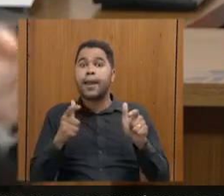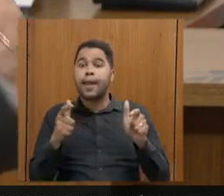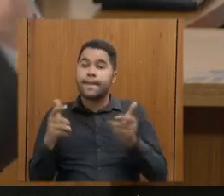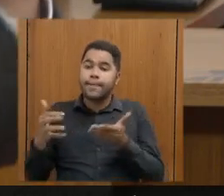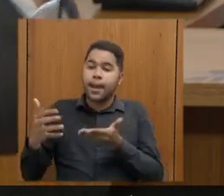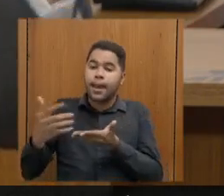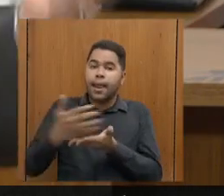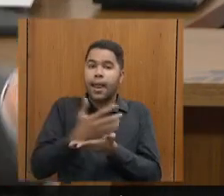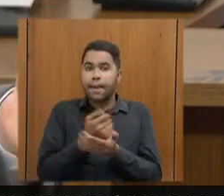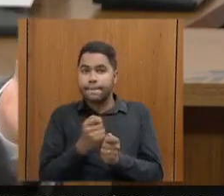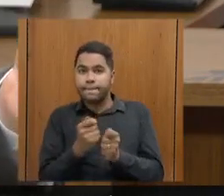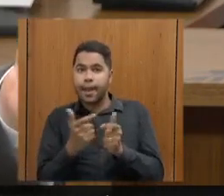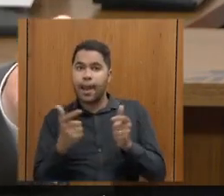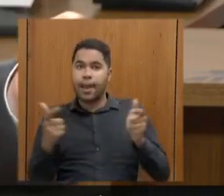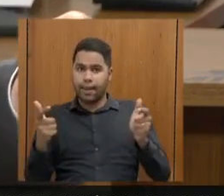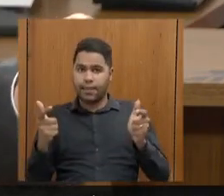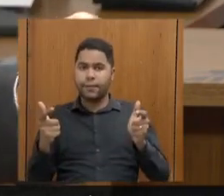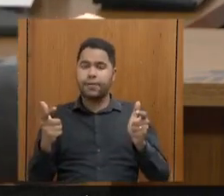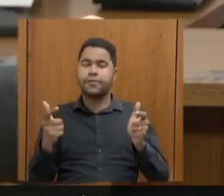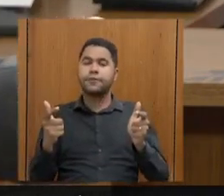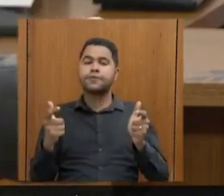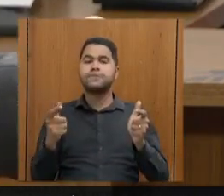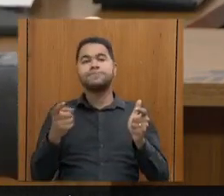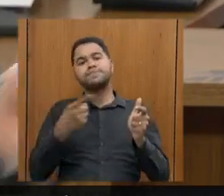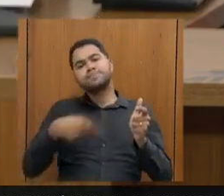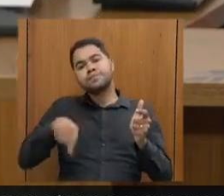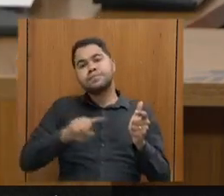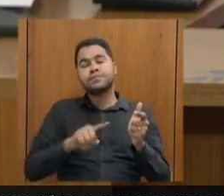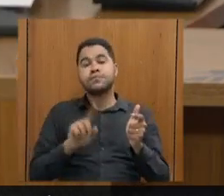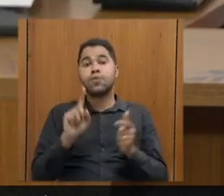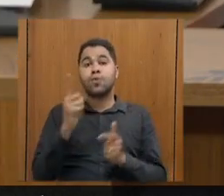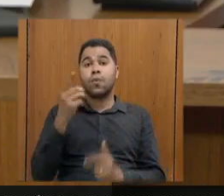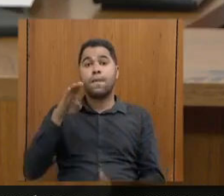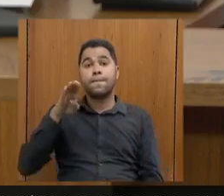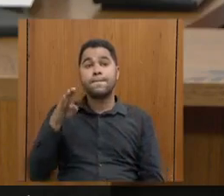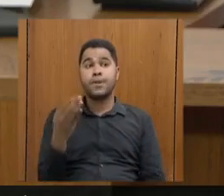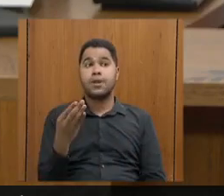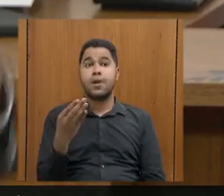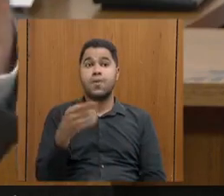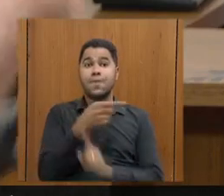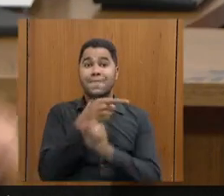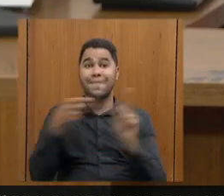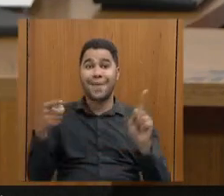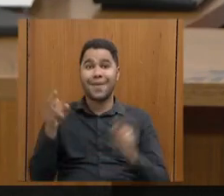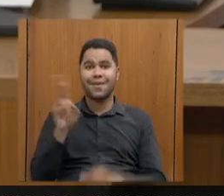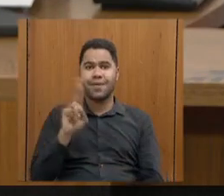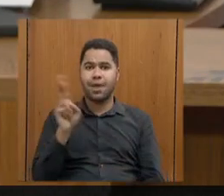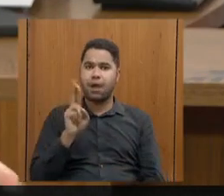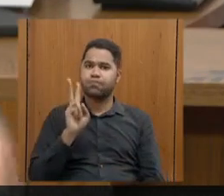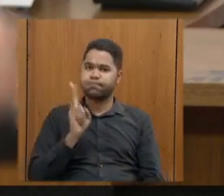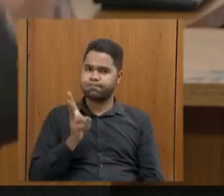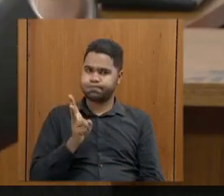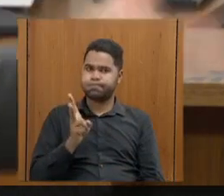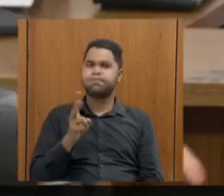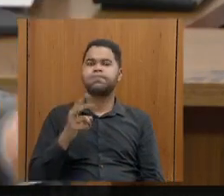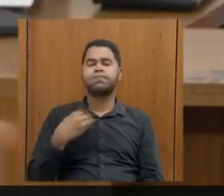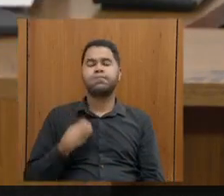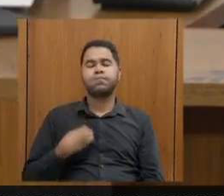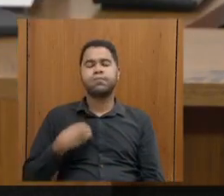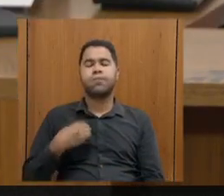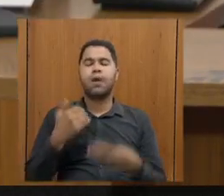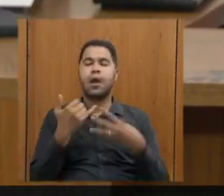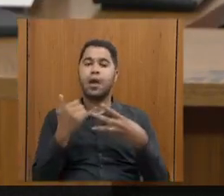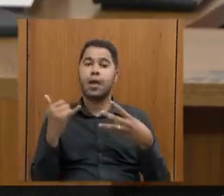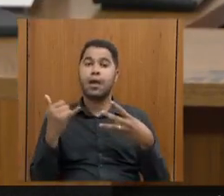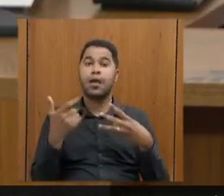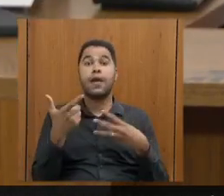Então aquela ampliação de Capital nós temos colocado um milhão e meio de reais só para manter a participação da Cemig que teremos